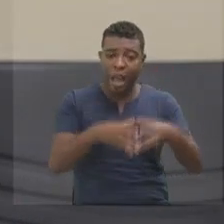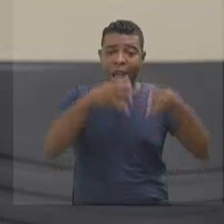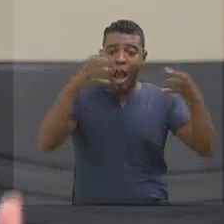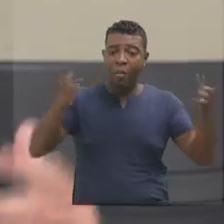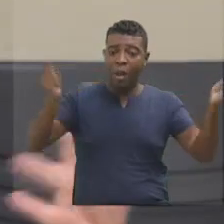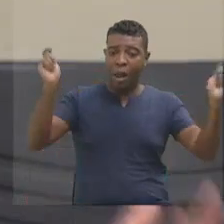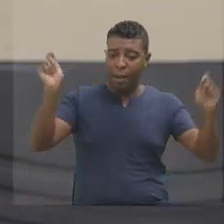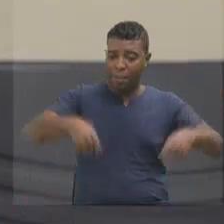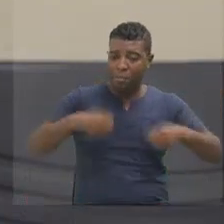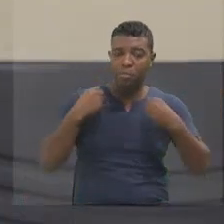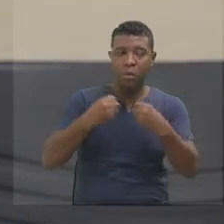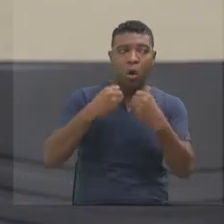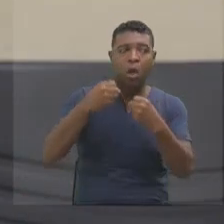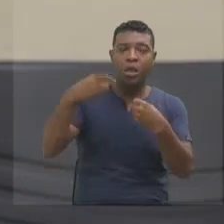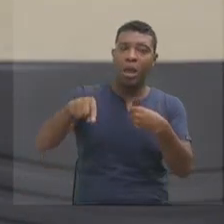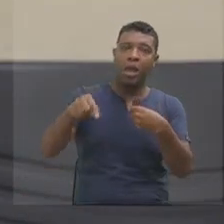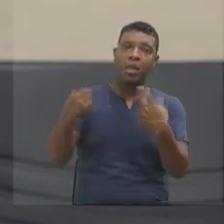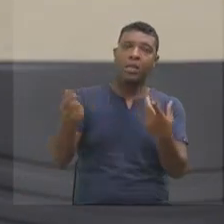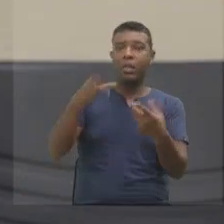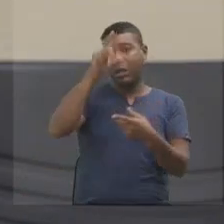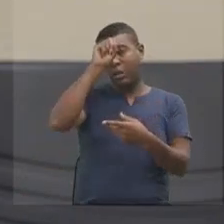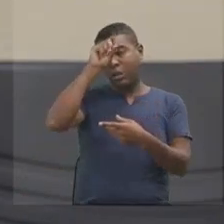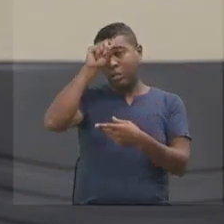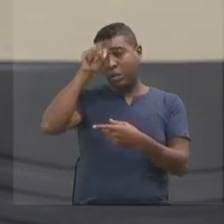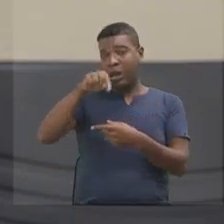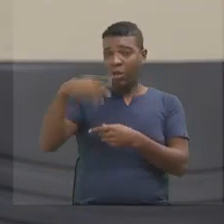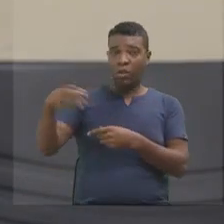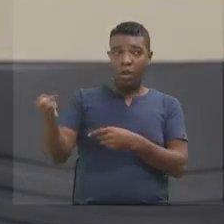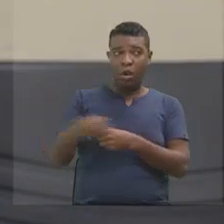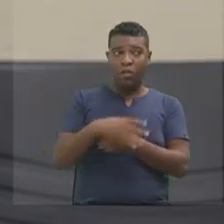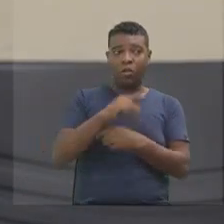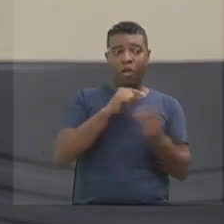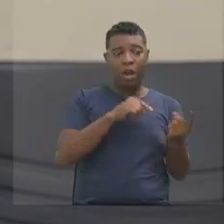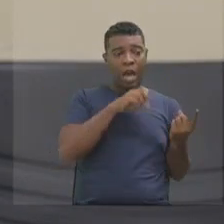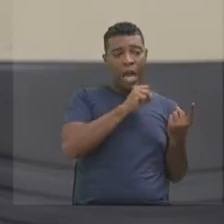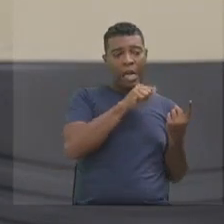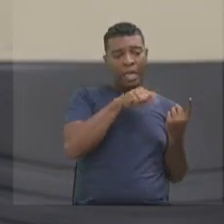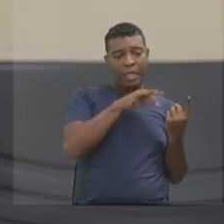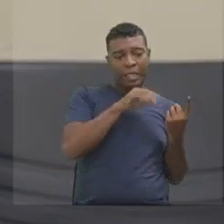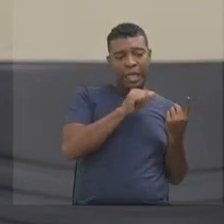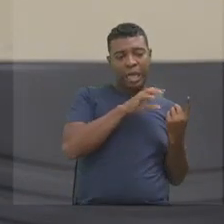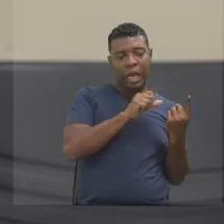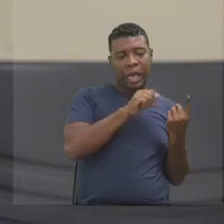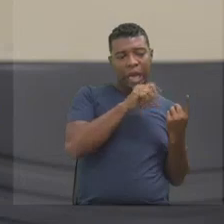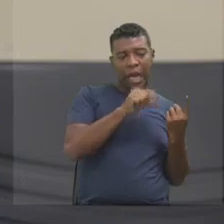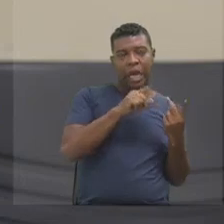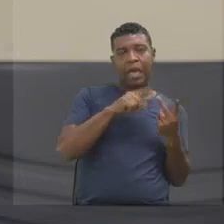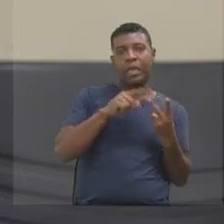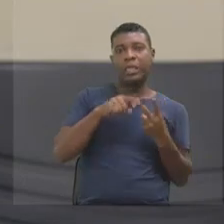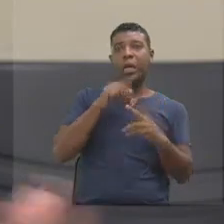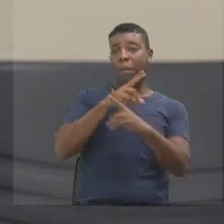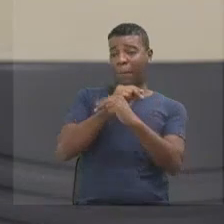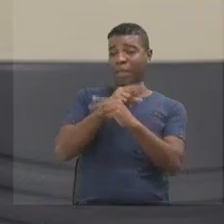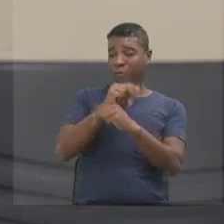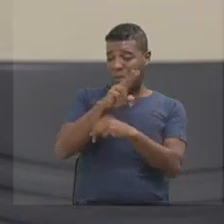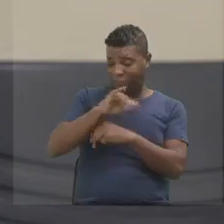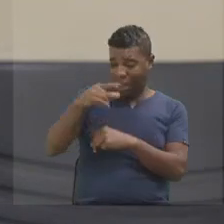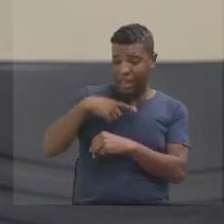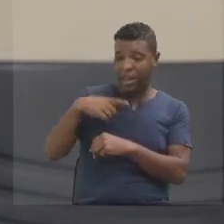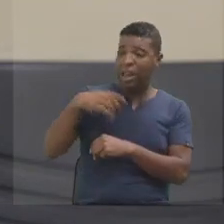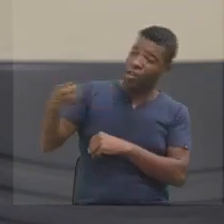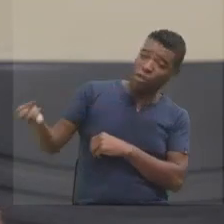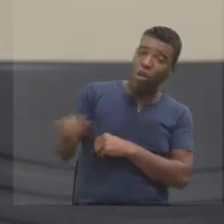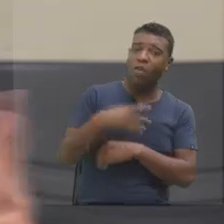potência então com este Hospital Novo além da Santa Casa Patos de Minas e a macroeste vai ter um novo Parque